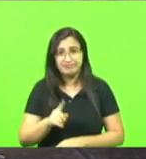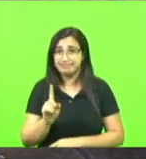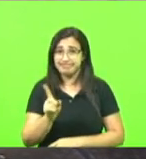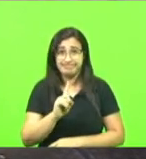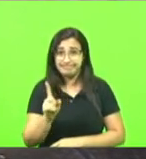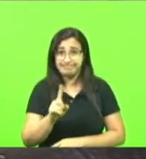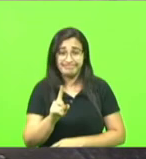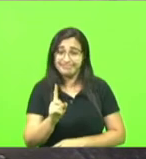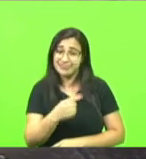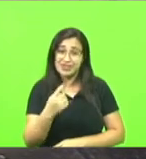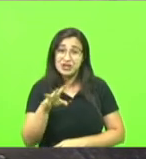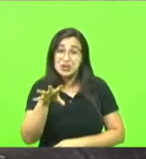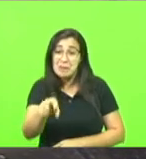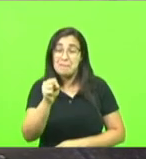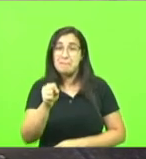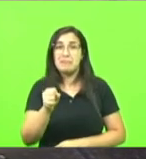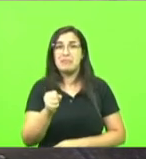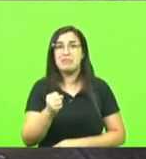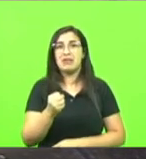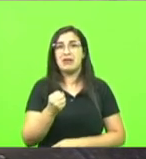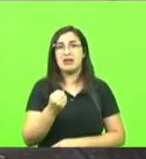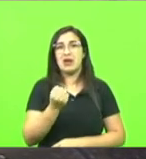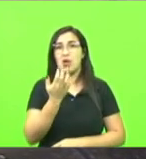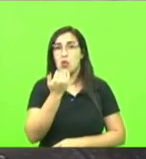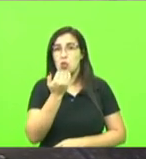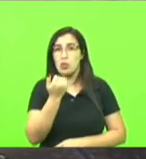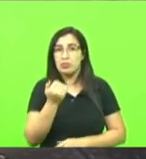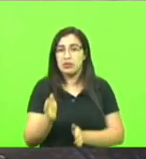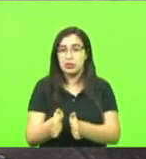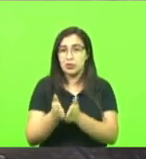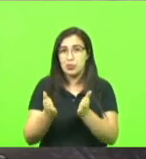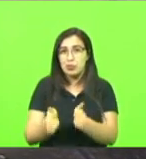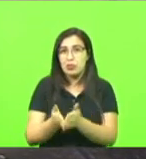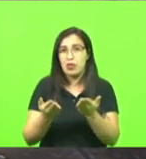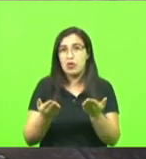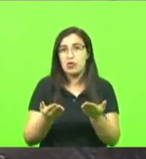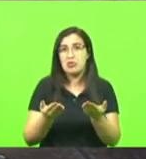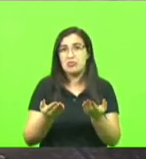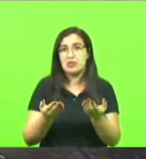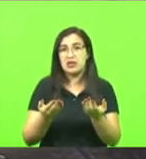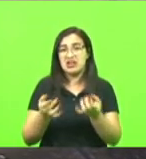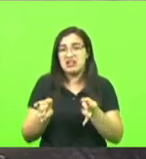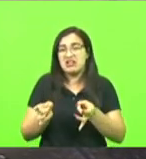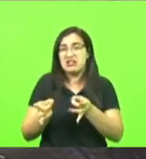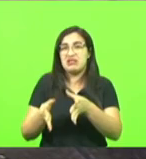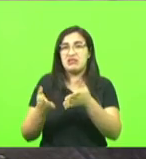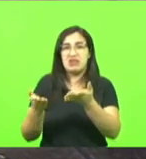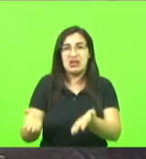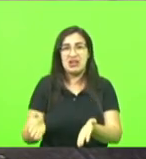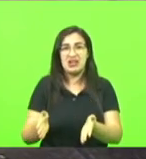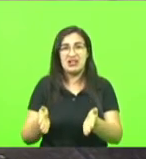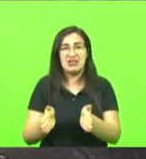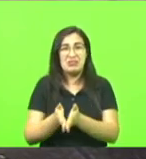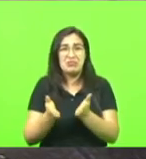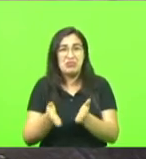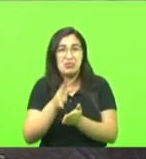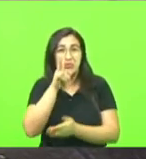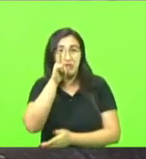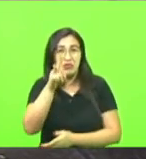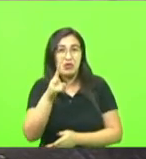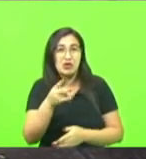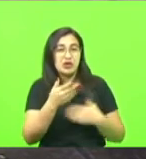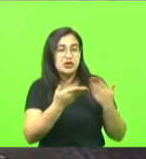tiramos comida da mesa do pobre, jogamos pessoas na miséria, enquanto o Estado